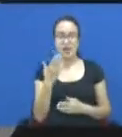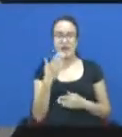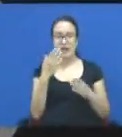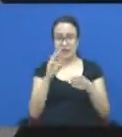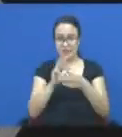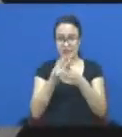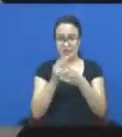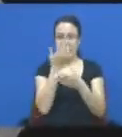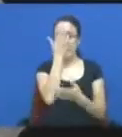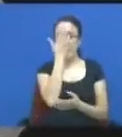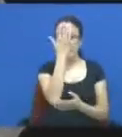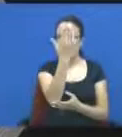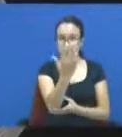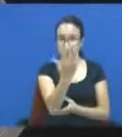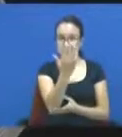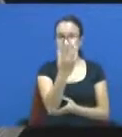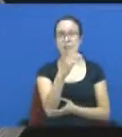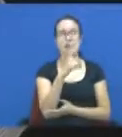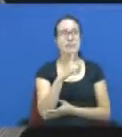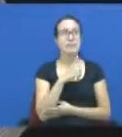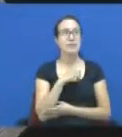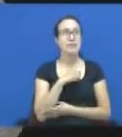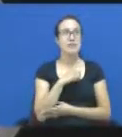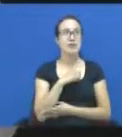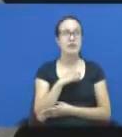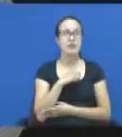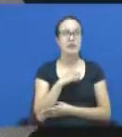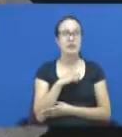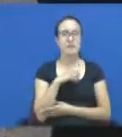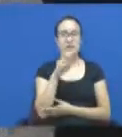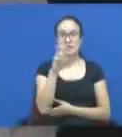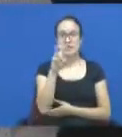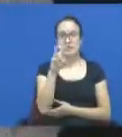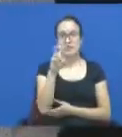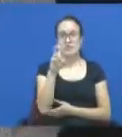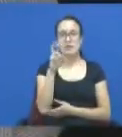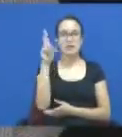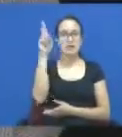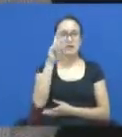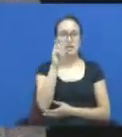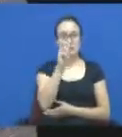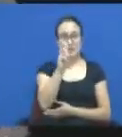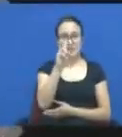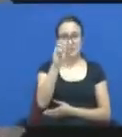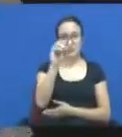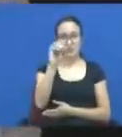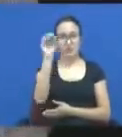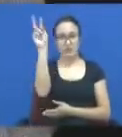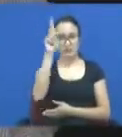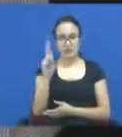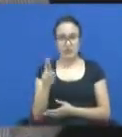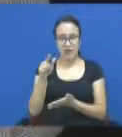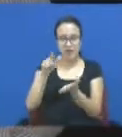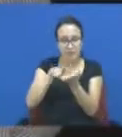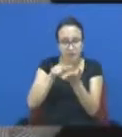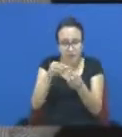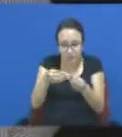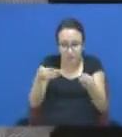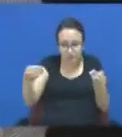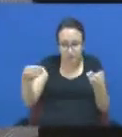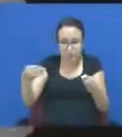deixaram uma cédula de R$50 para trás. Não sei se não tinha dinheiro, não é? Alguém tinha tirado tudo